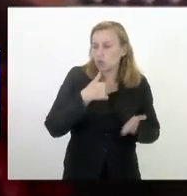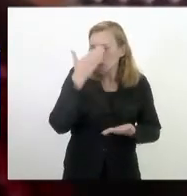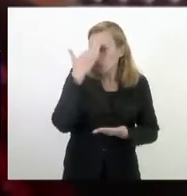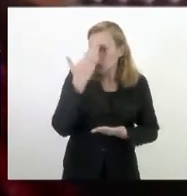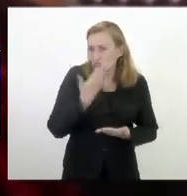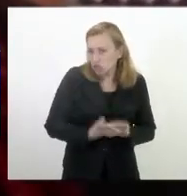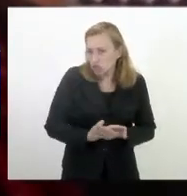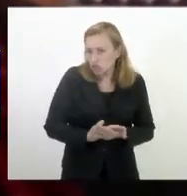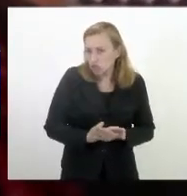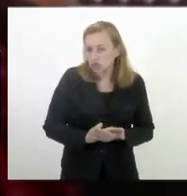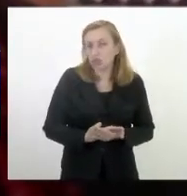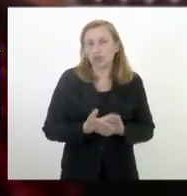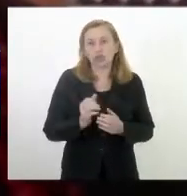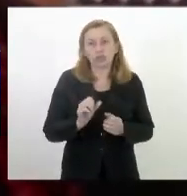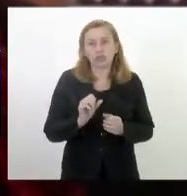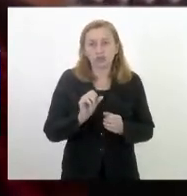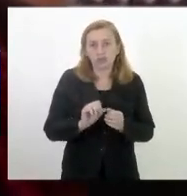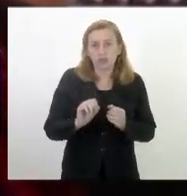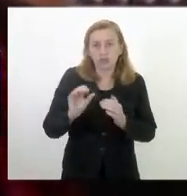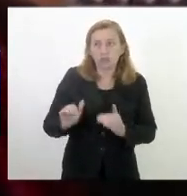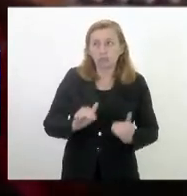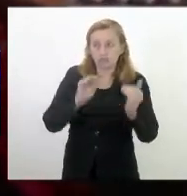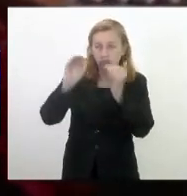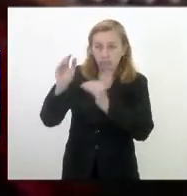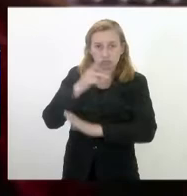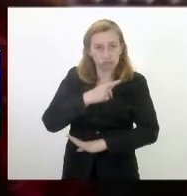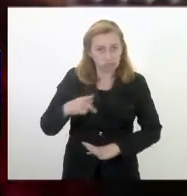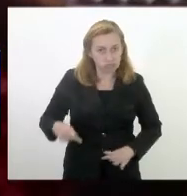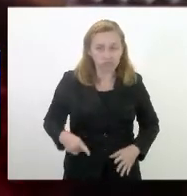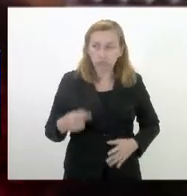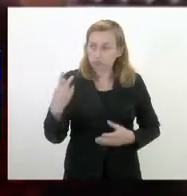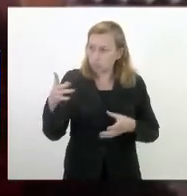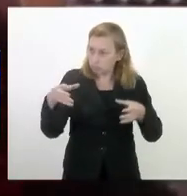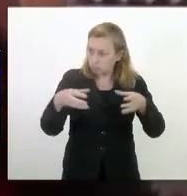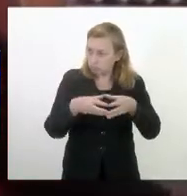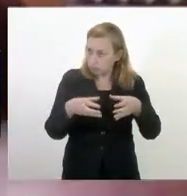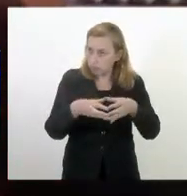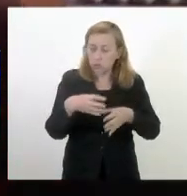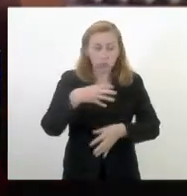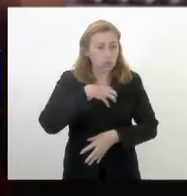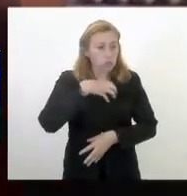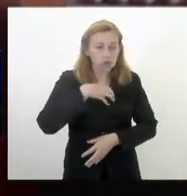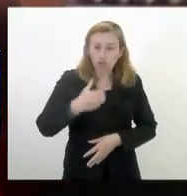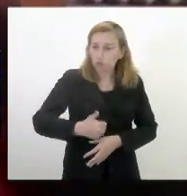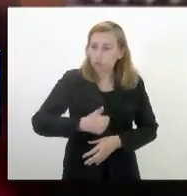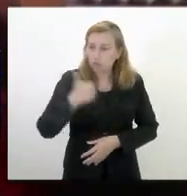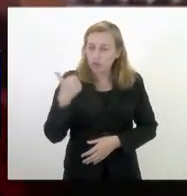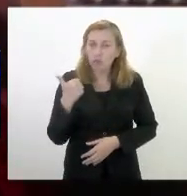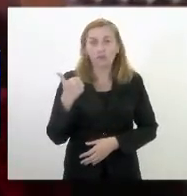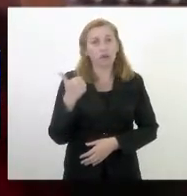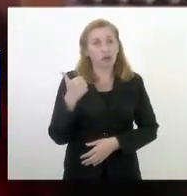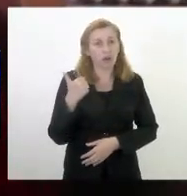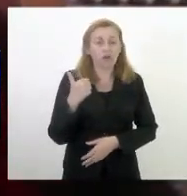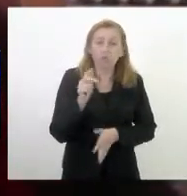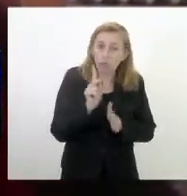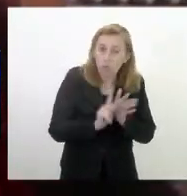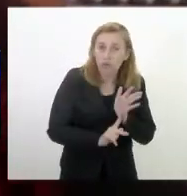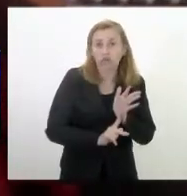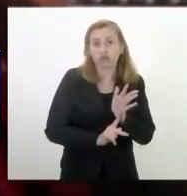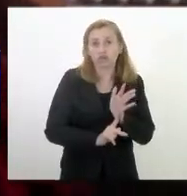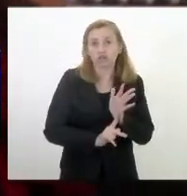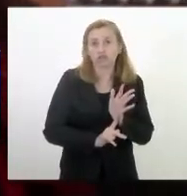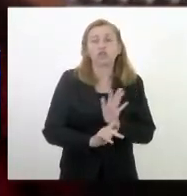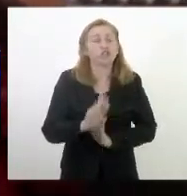proposição feita por Vossa Excelência e pela sua equipe, ela vem nesse sentido de melhorar, aprimorar o projeto,